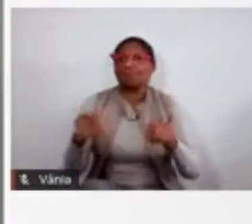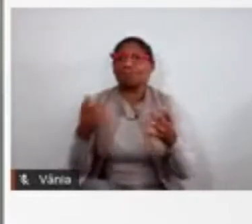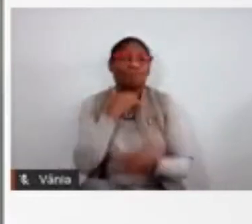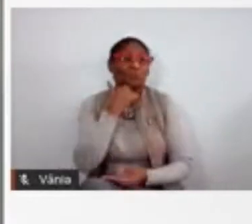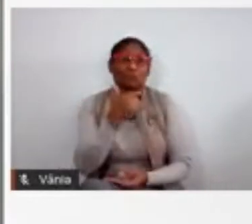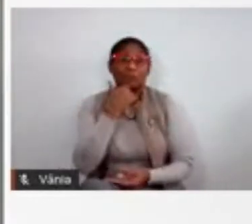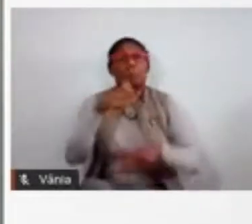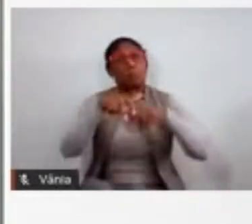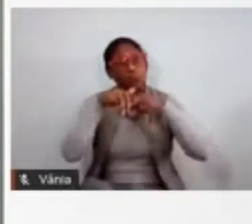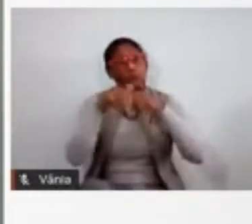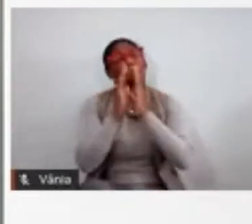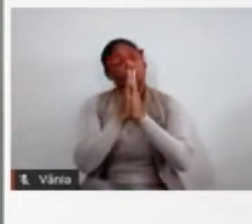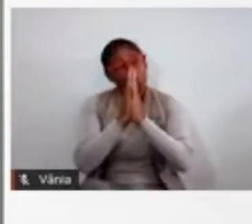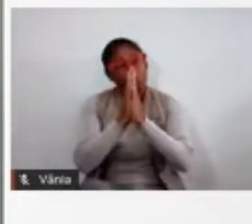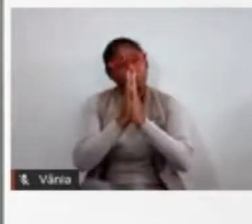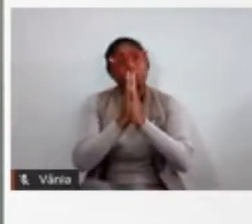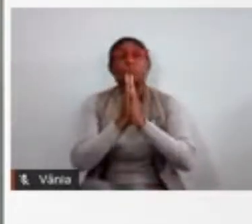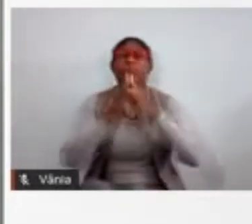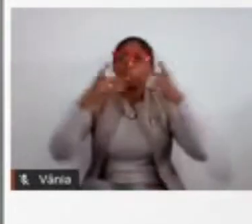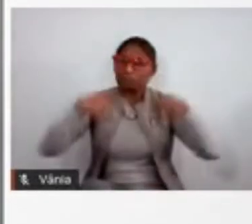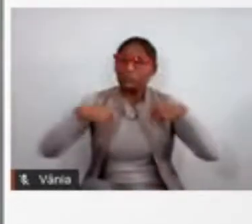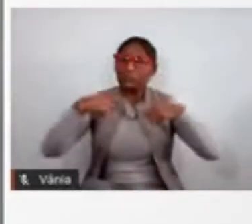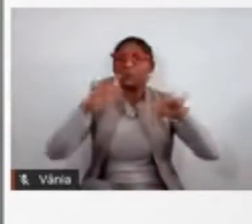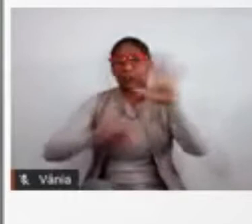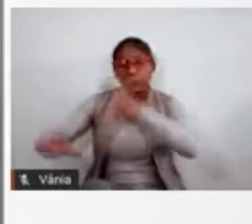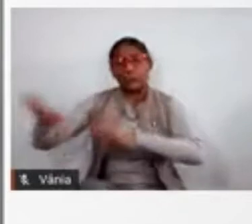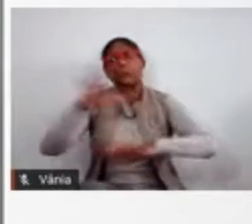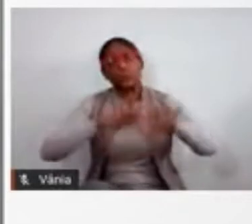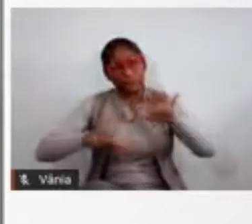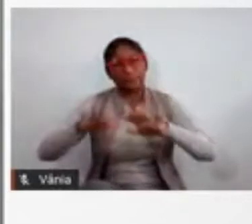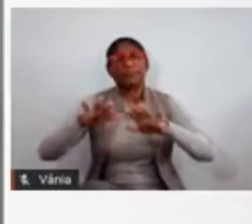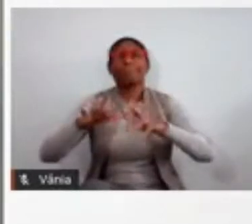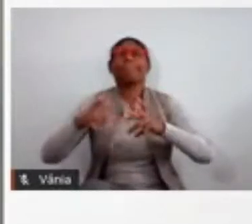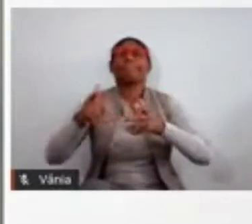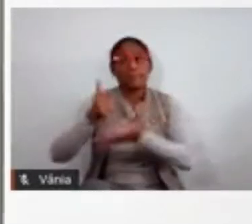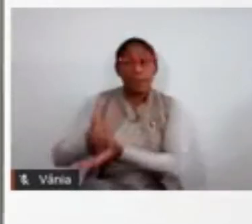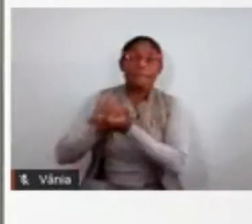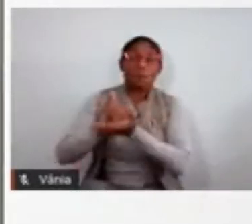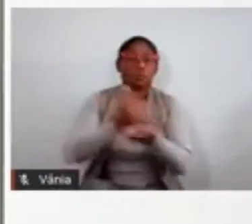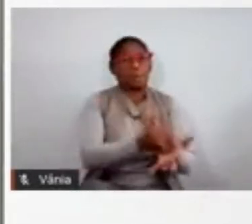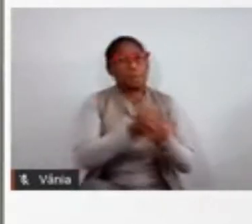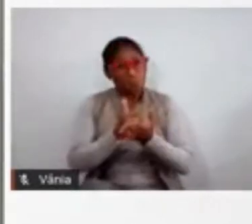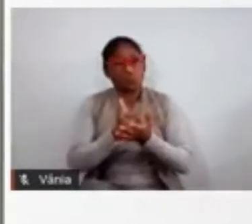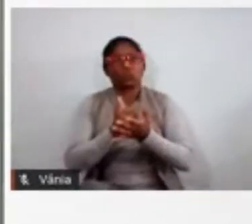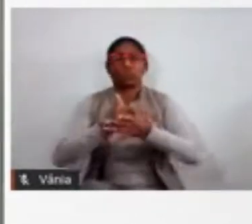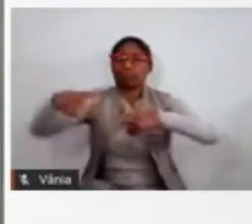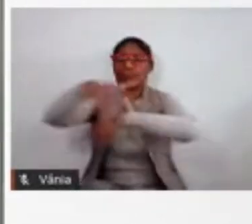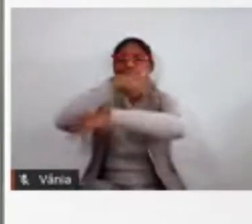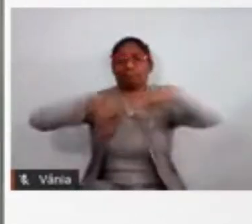a necessidade de termos o engajamento da população com apoio em relação